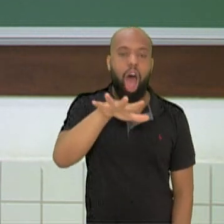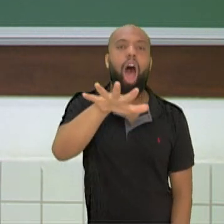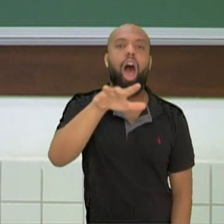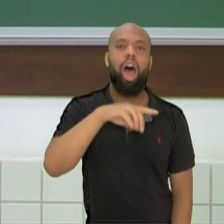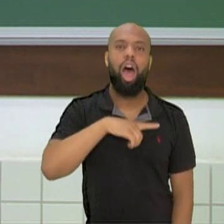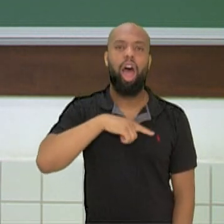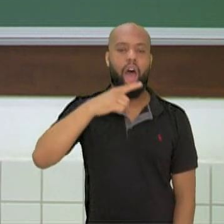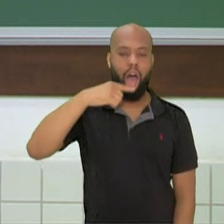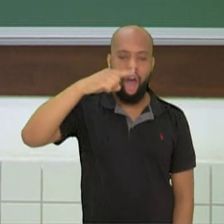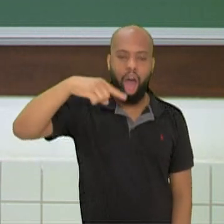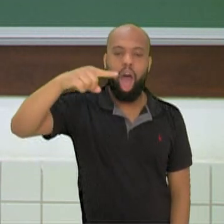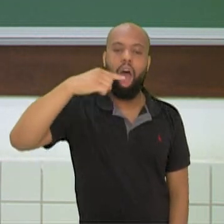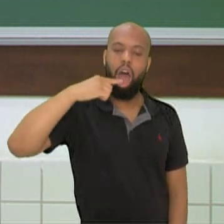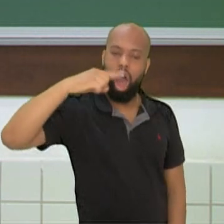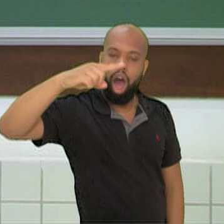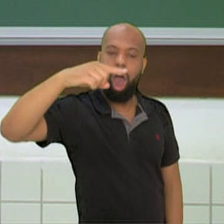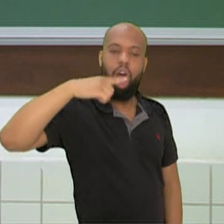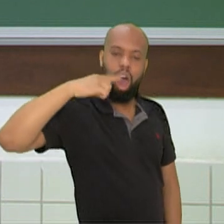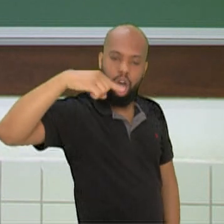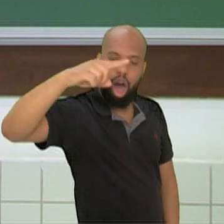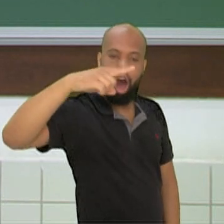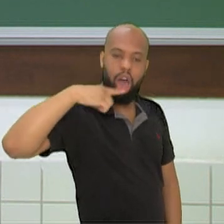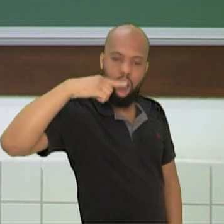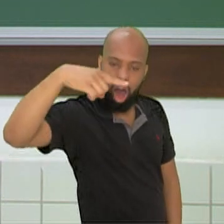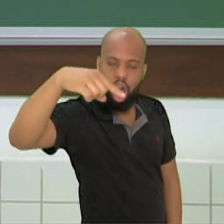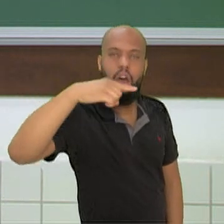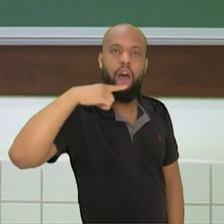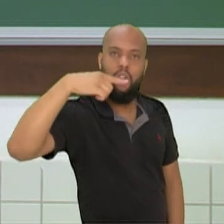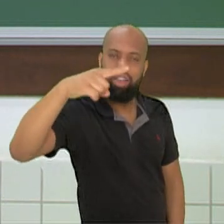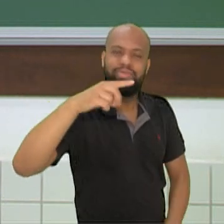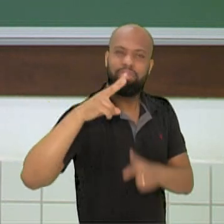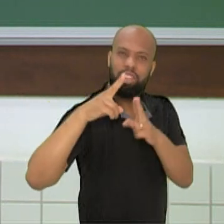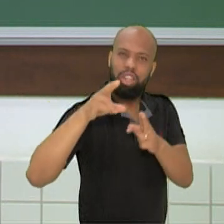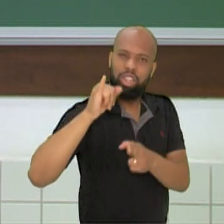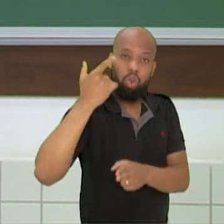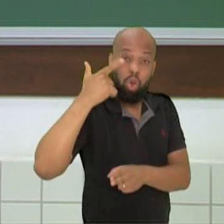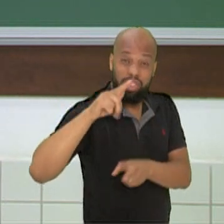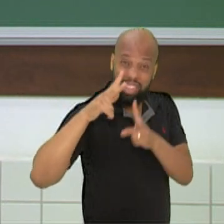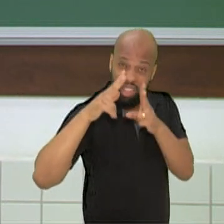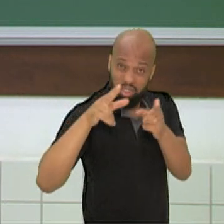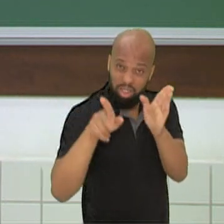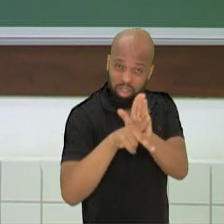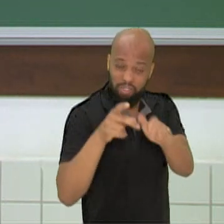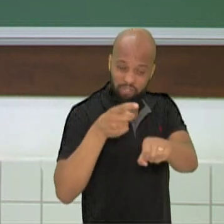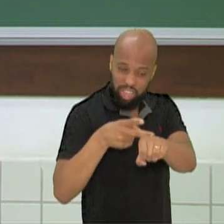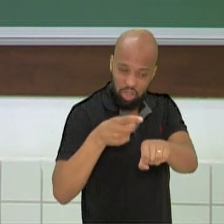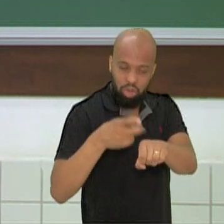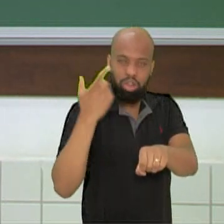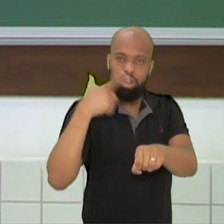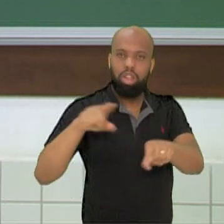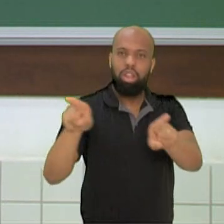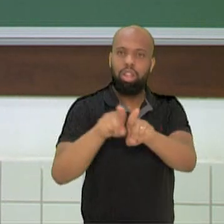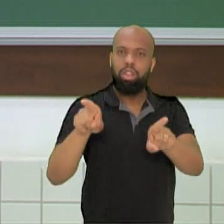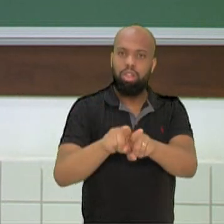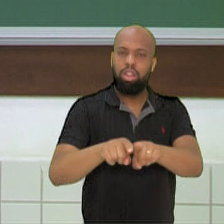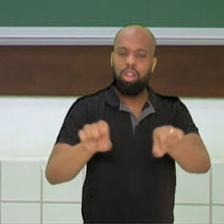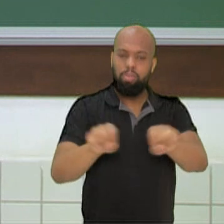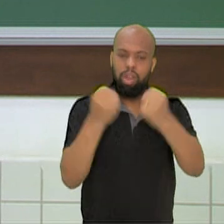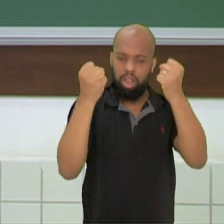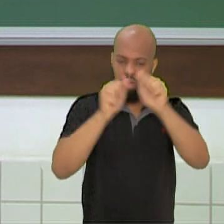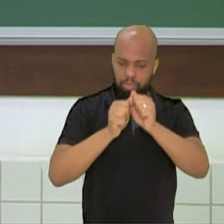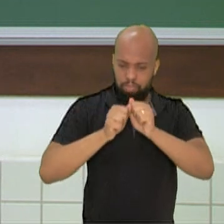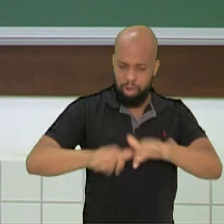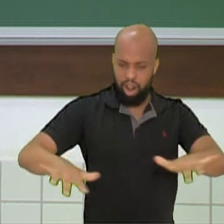a mesma que você vai ter ali então nessas vidraças e por ressonância ela acaba então assim estourando. Claro